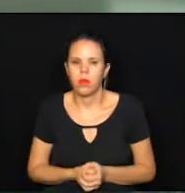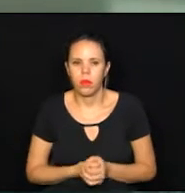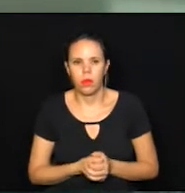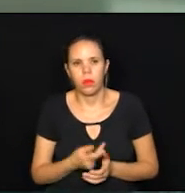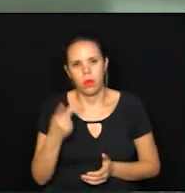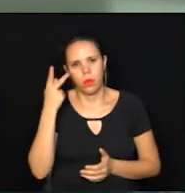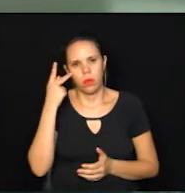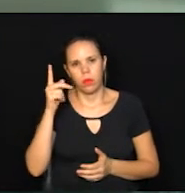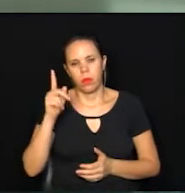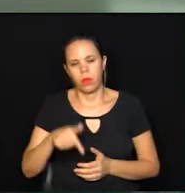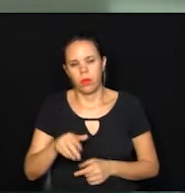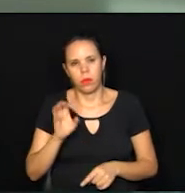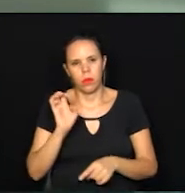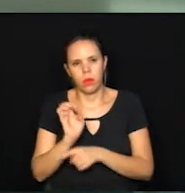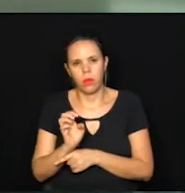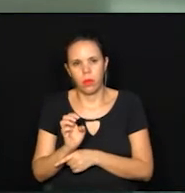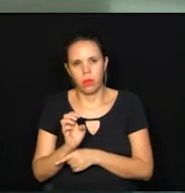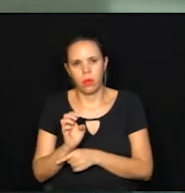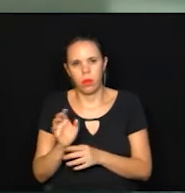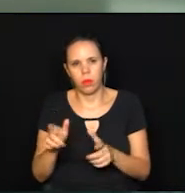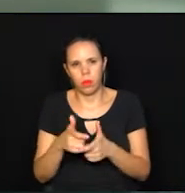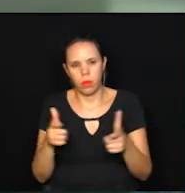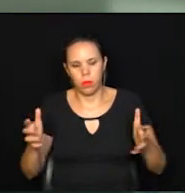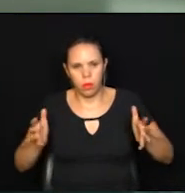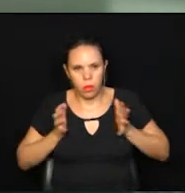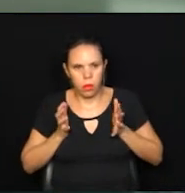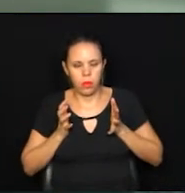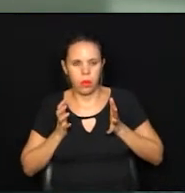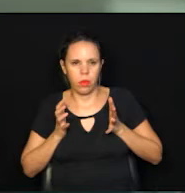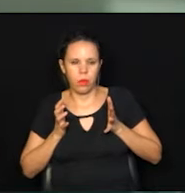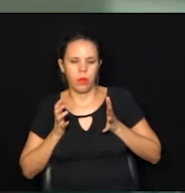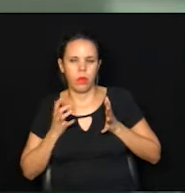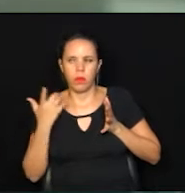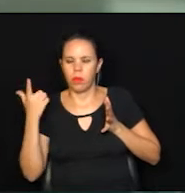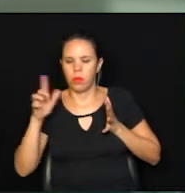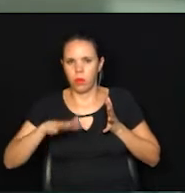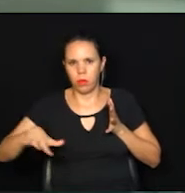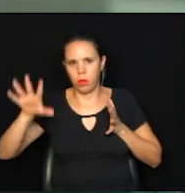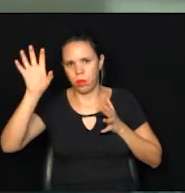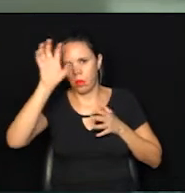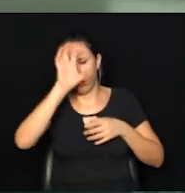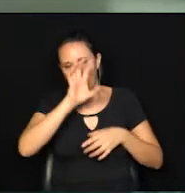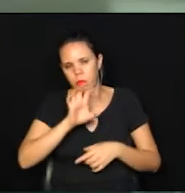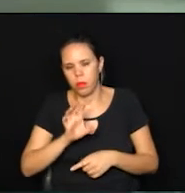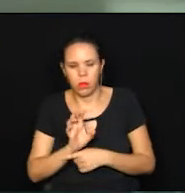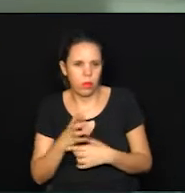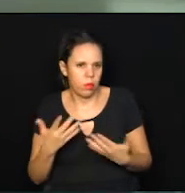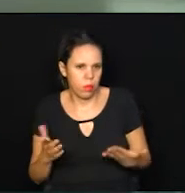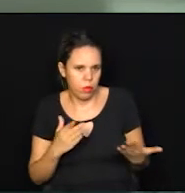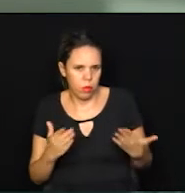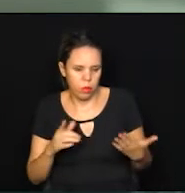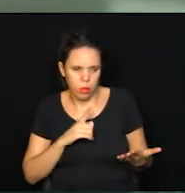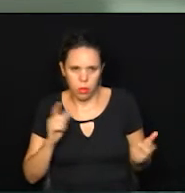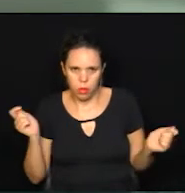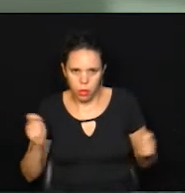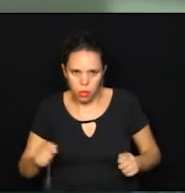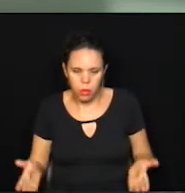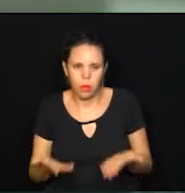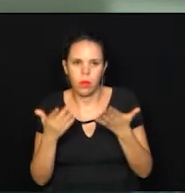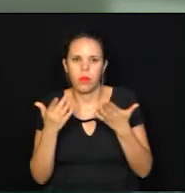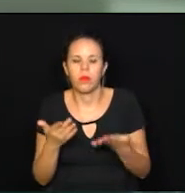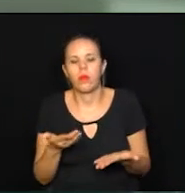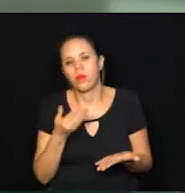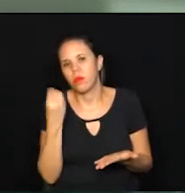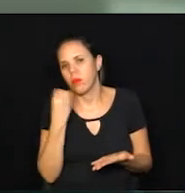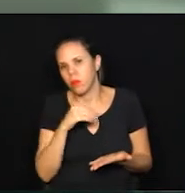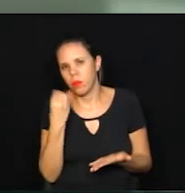Paulo é o estado muito mais rico do que os demais. Então, tem um poder maior de